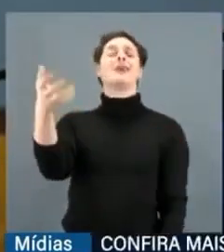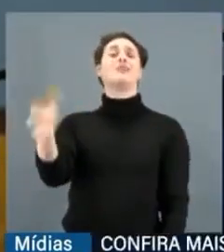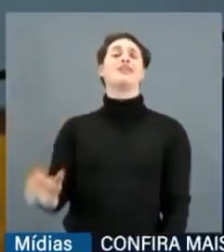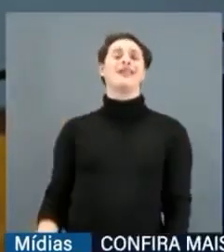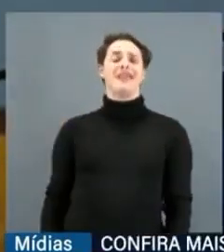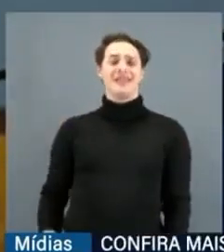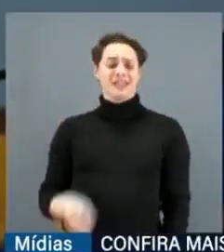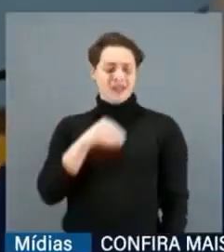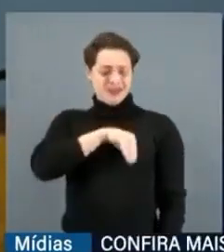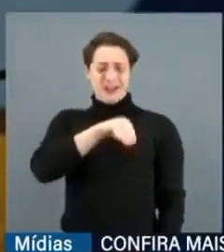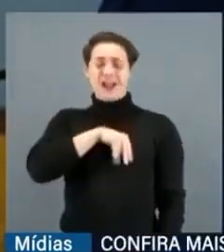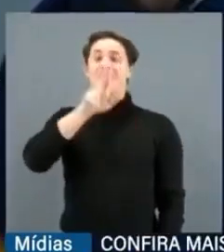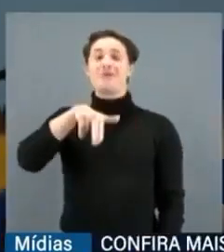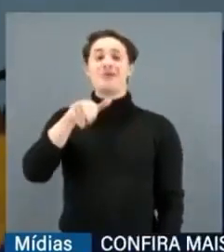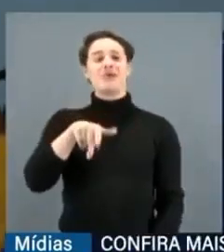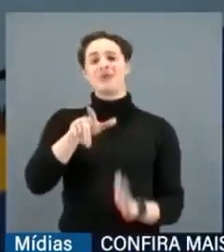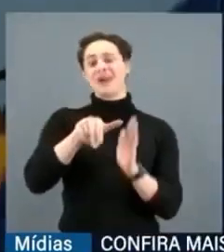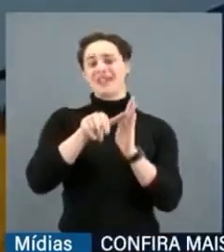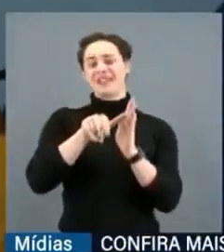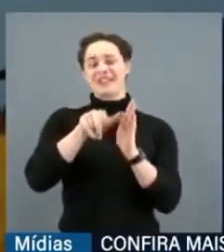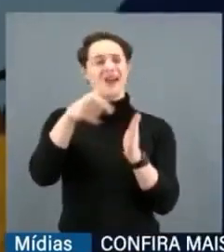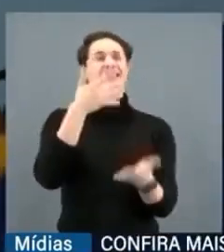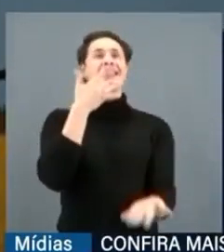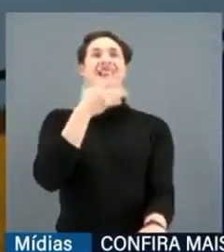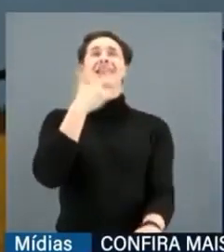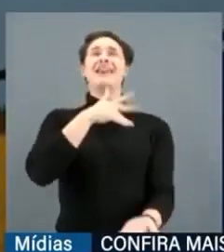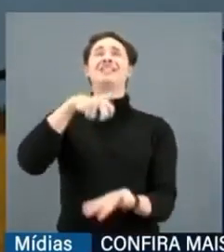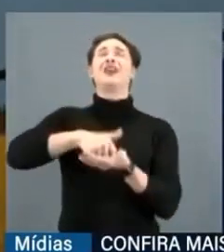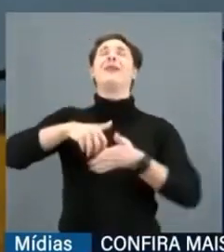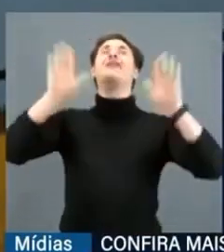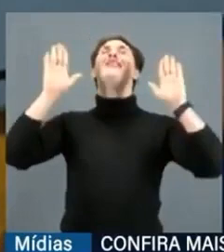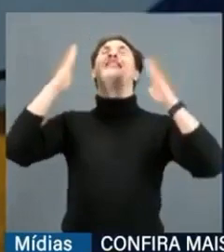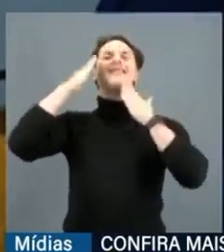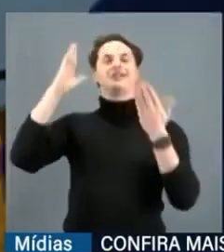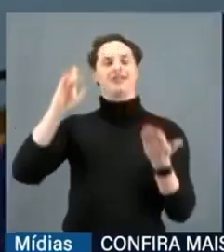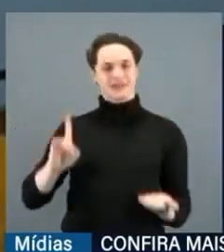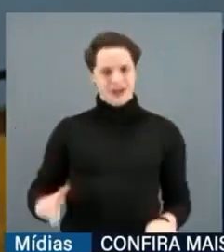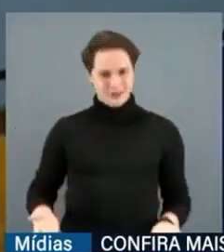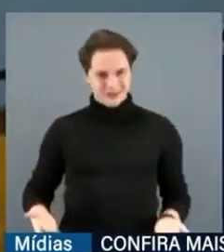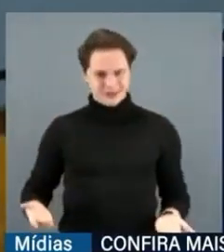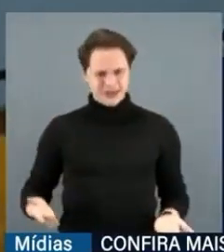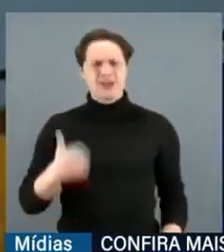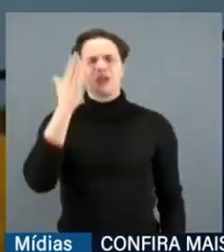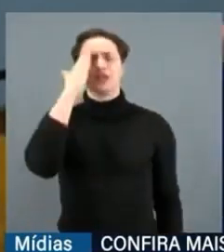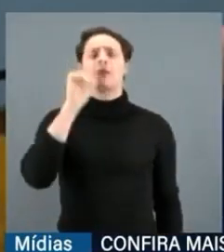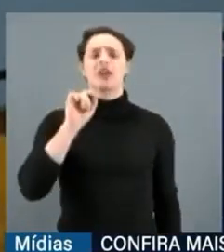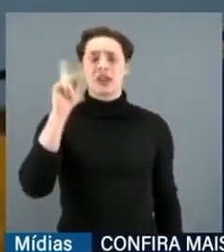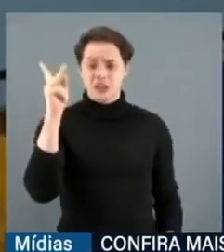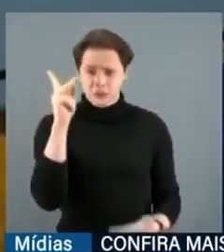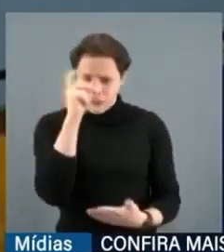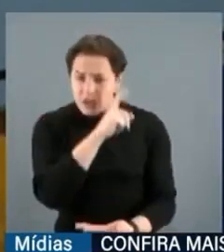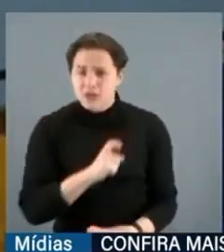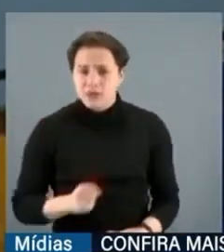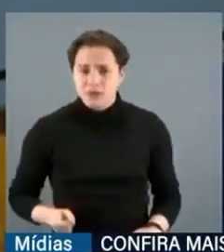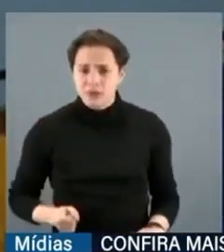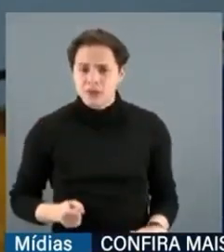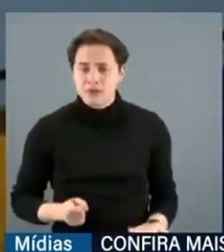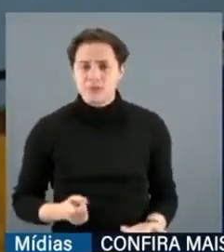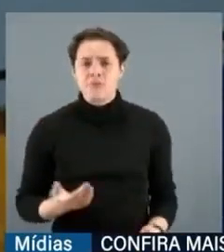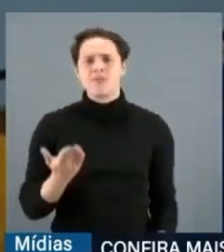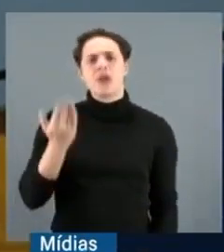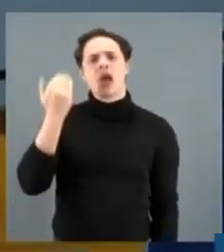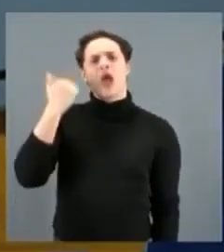de política atrasou? Isso aqui é uma delícia, que é bom demais. Eu tenho que ajoelhar e agradecer a Deus. Sabe o que é difícil? Quando eu era